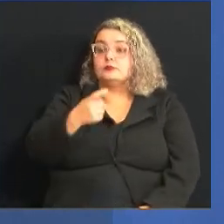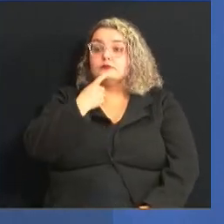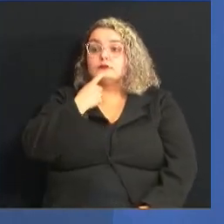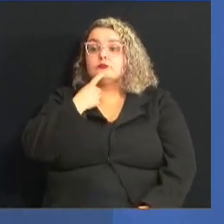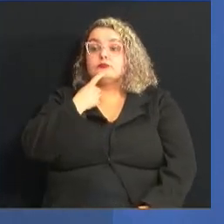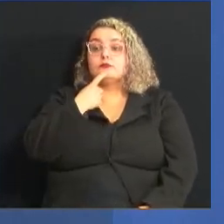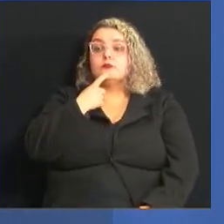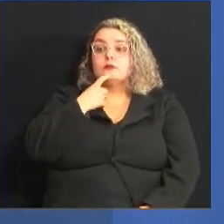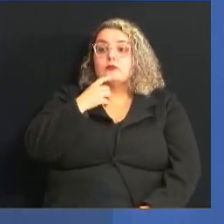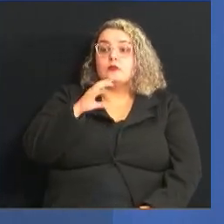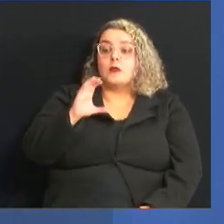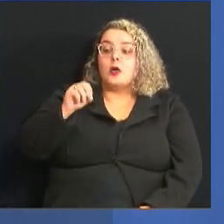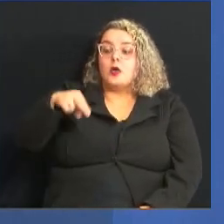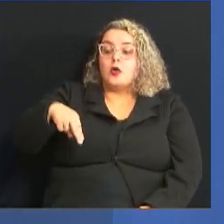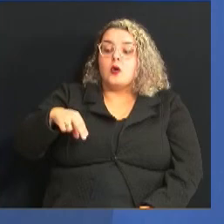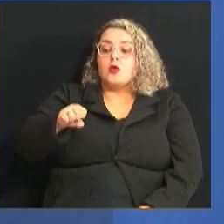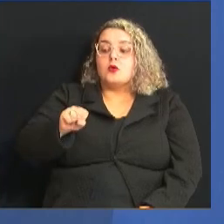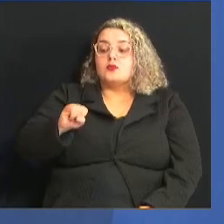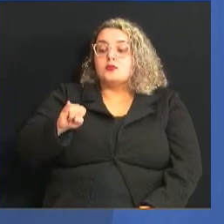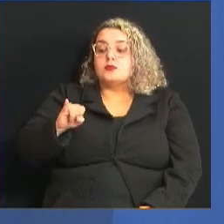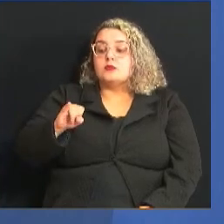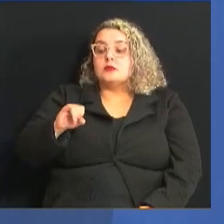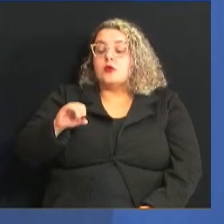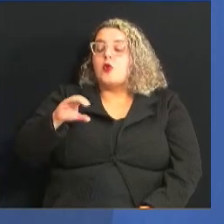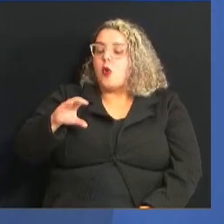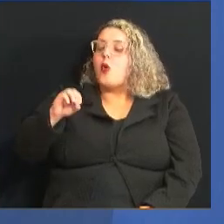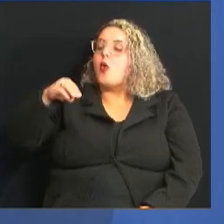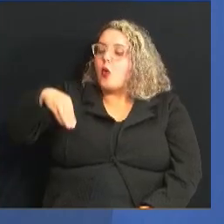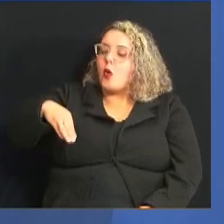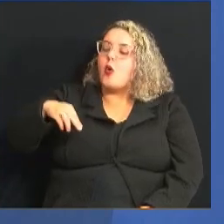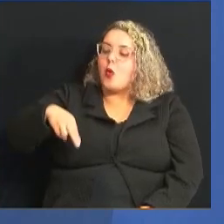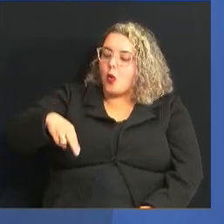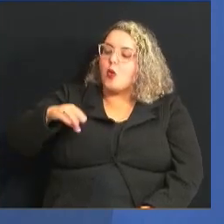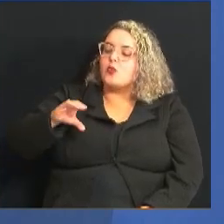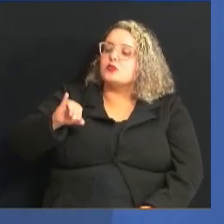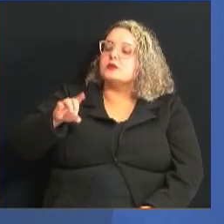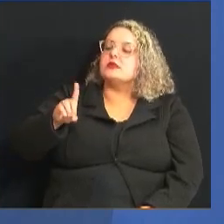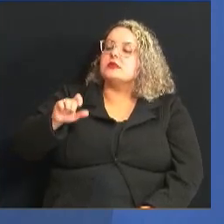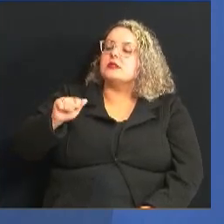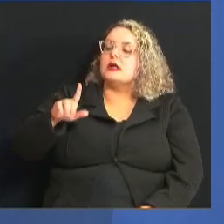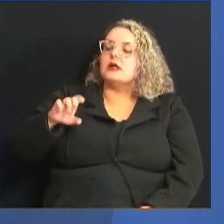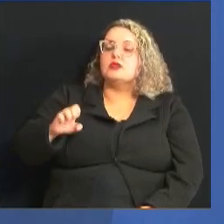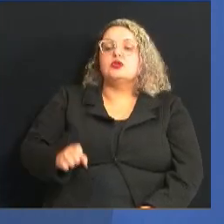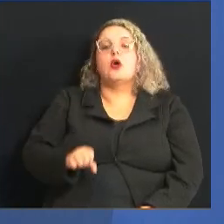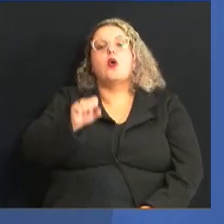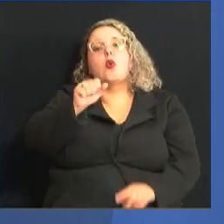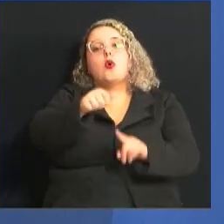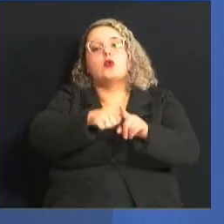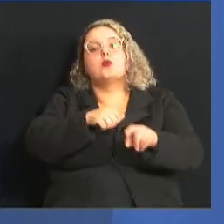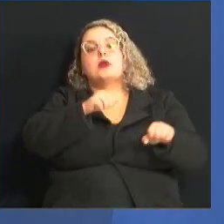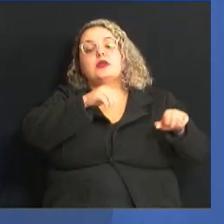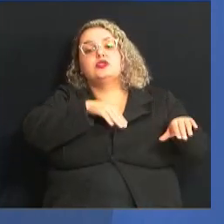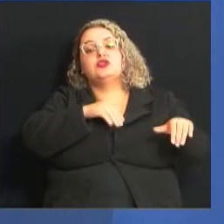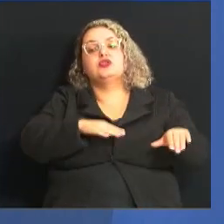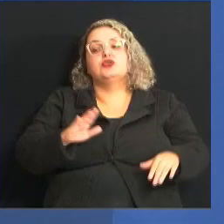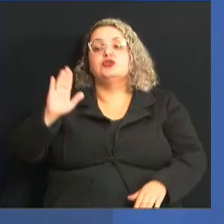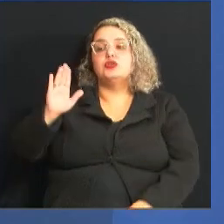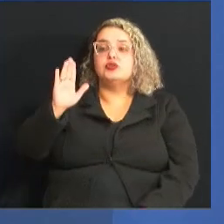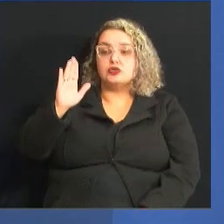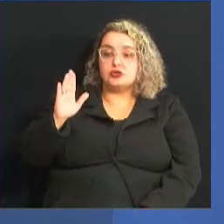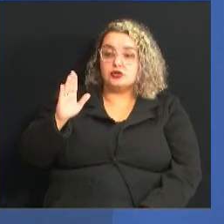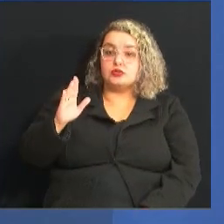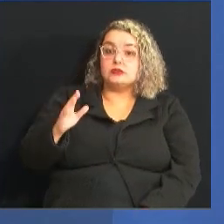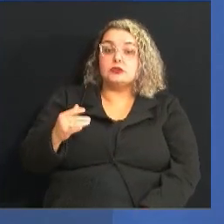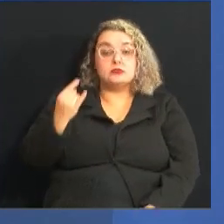o Concidade, Conselho da Cidade, que recebe até o dia 8 de setembro as candidaturas de entidades